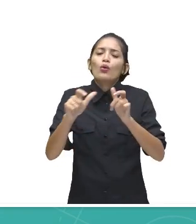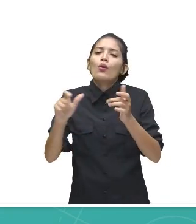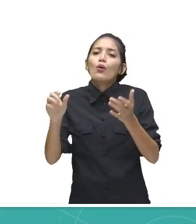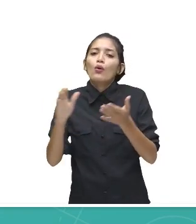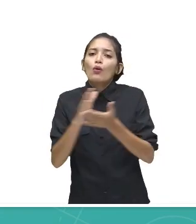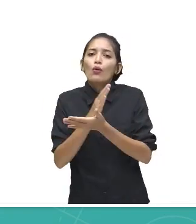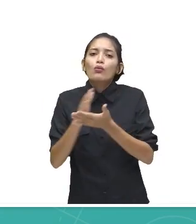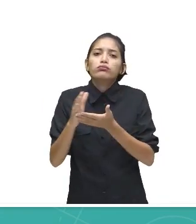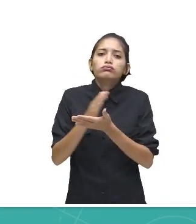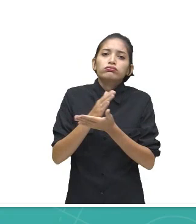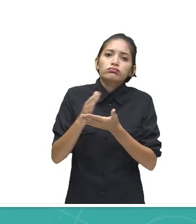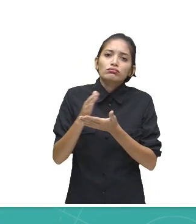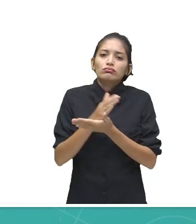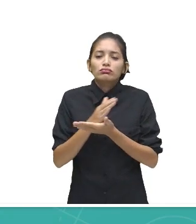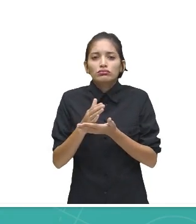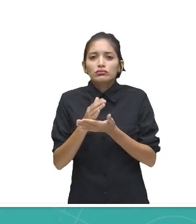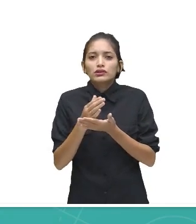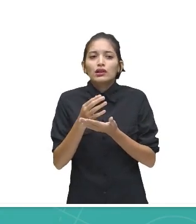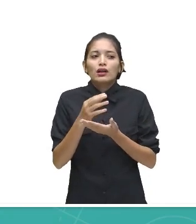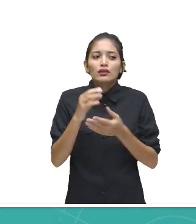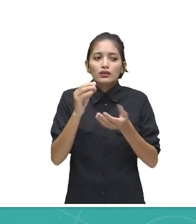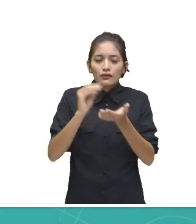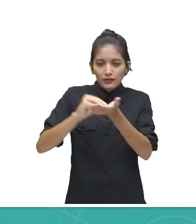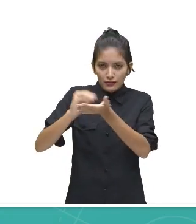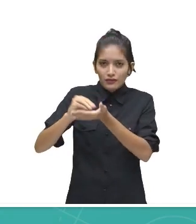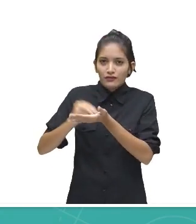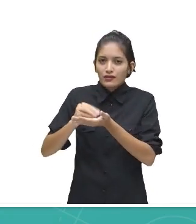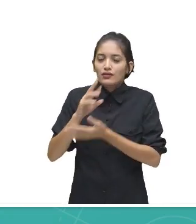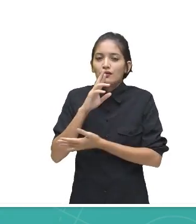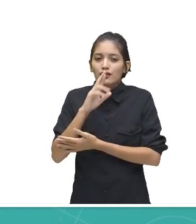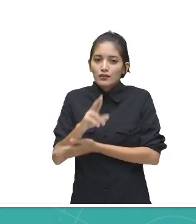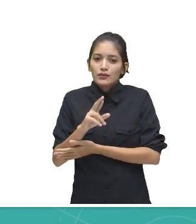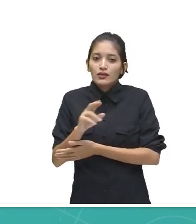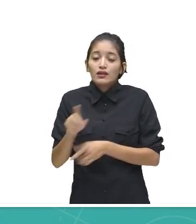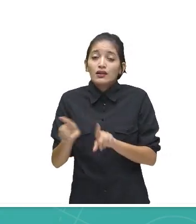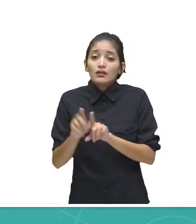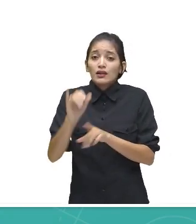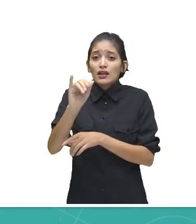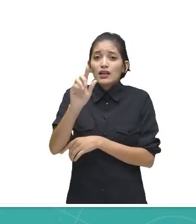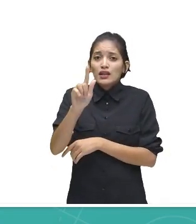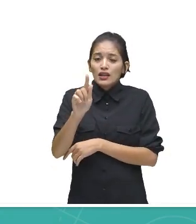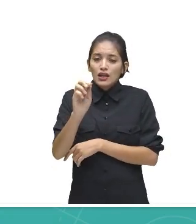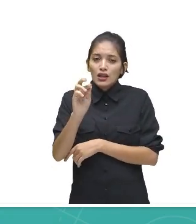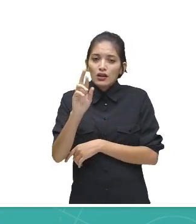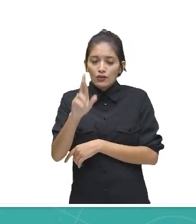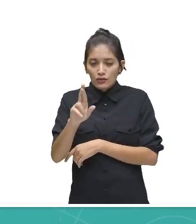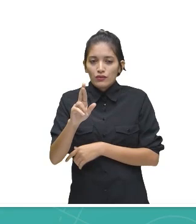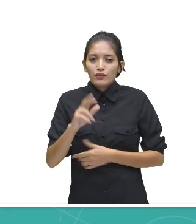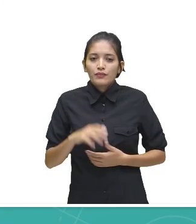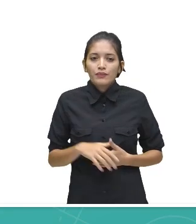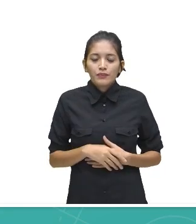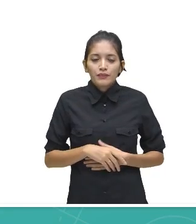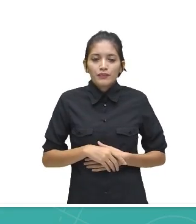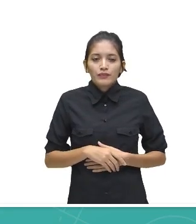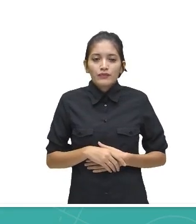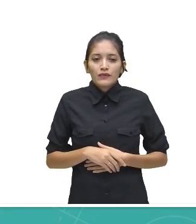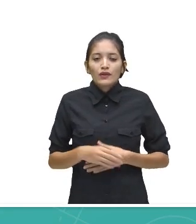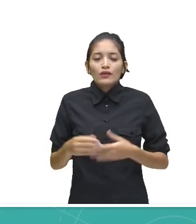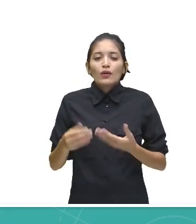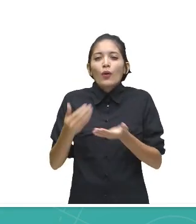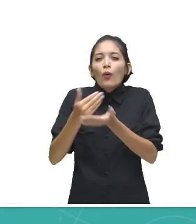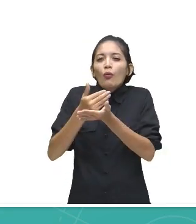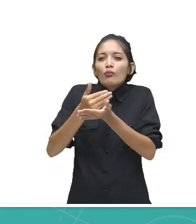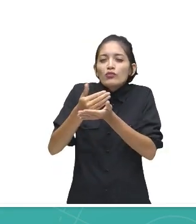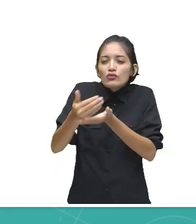incompleto sua resposta aí, tá? O Igor, né? Como a gente vê, como a gente tá ao vivo aqui, né? O Igor Matheus começou